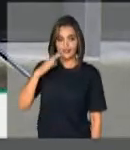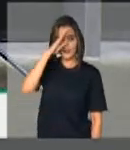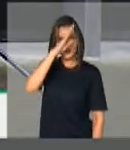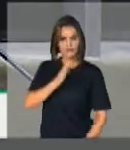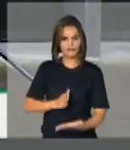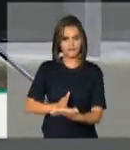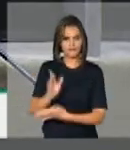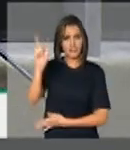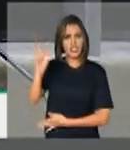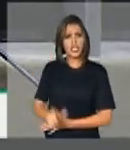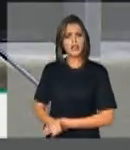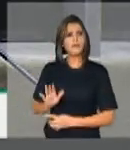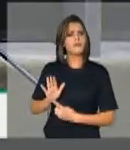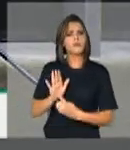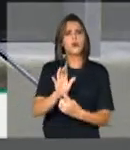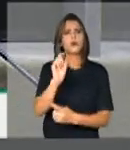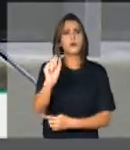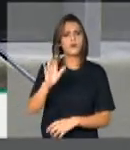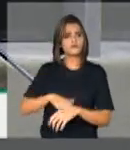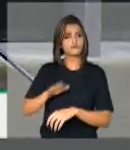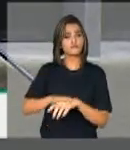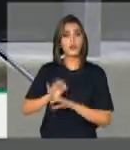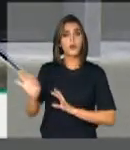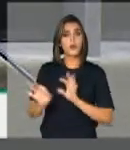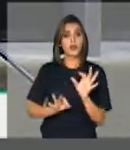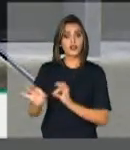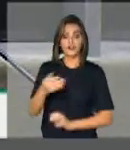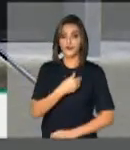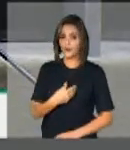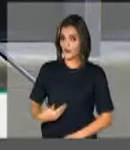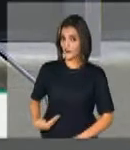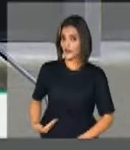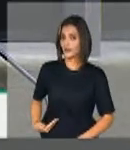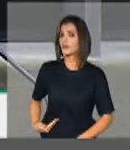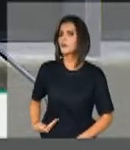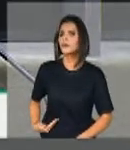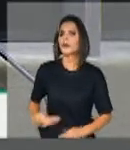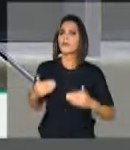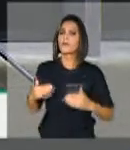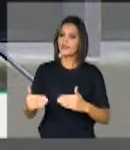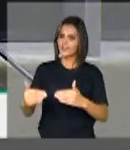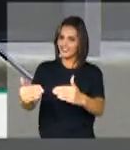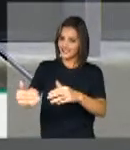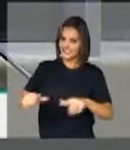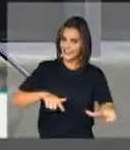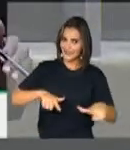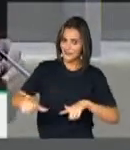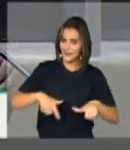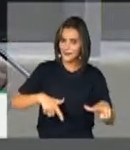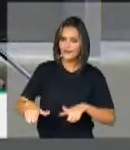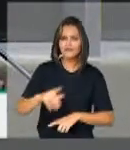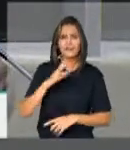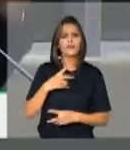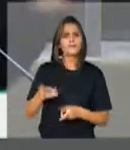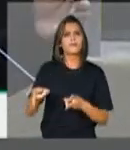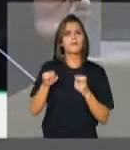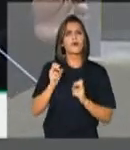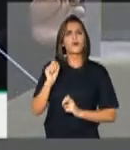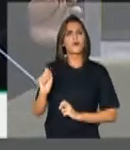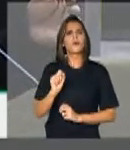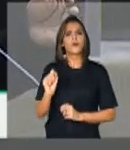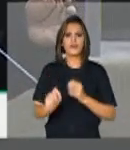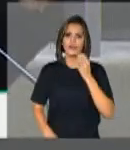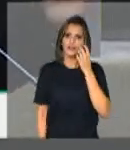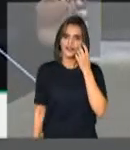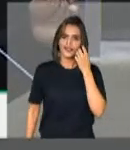como medida do seu governo o fim do Ministério do Trabalho. Percebam que, além da